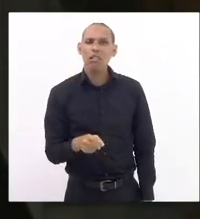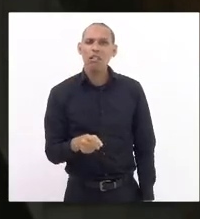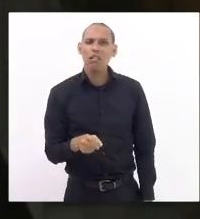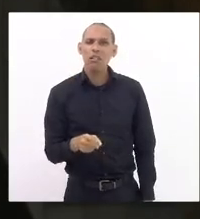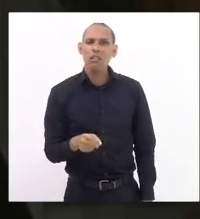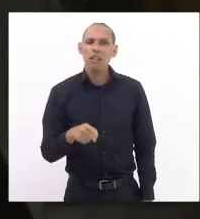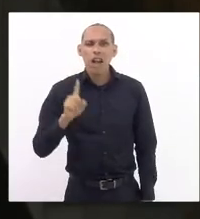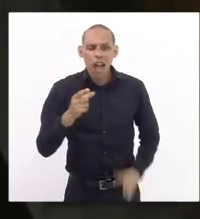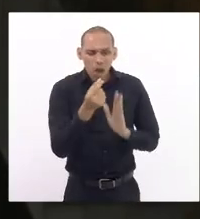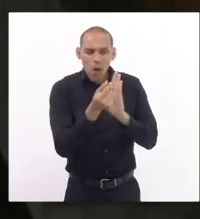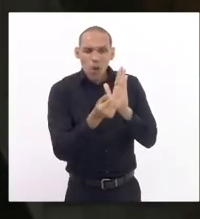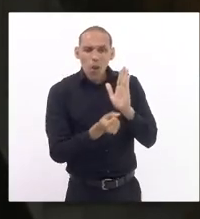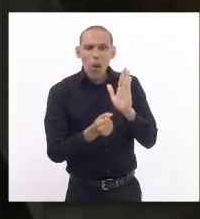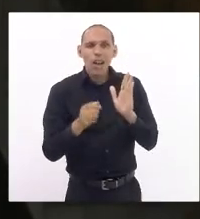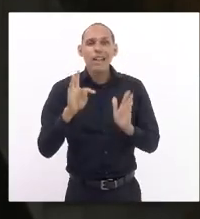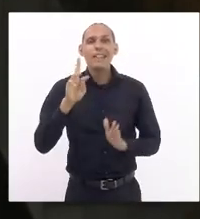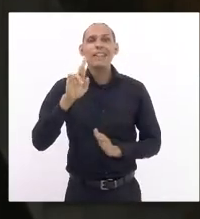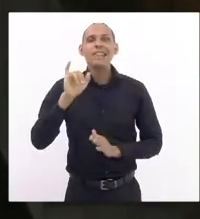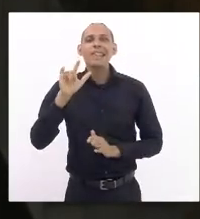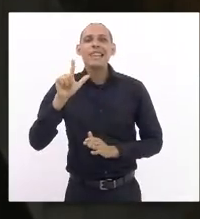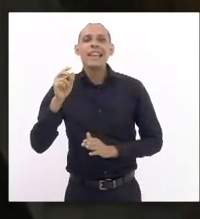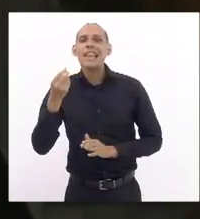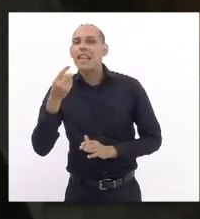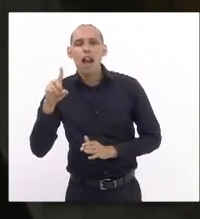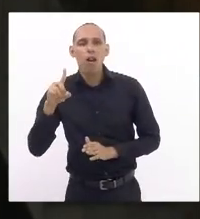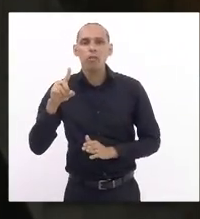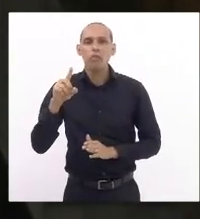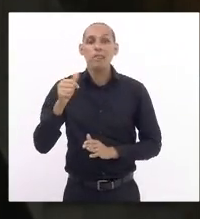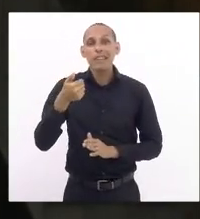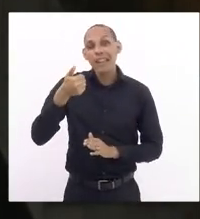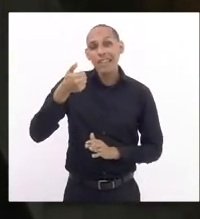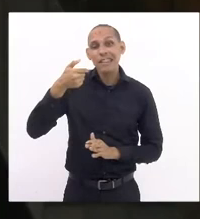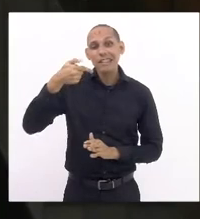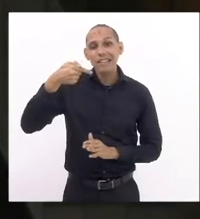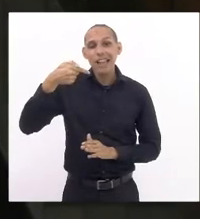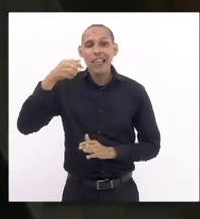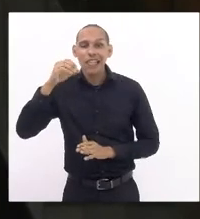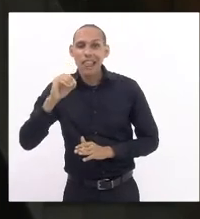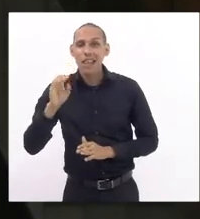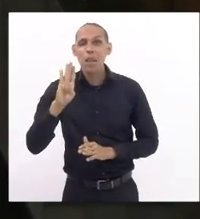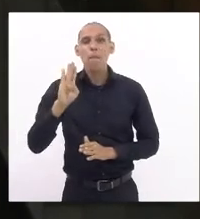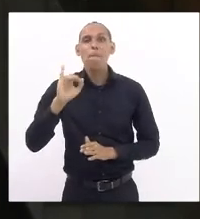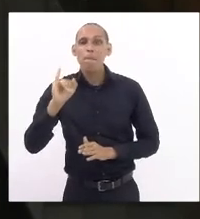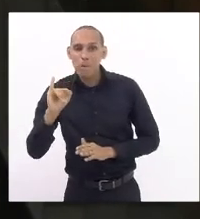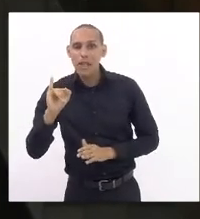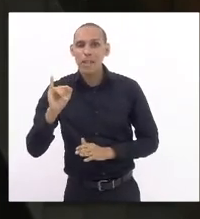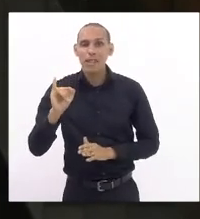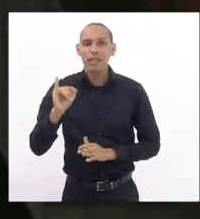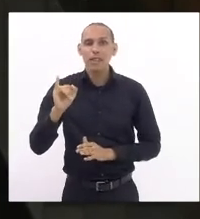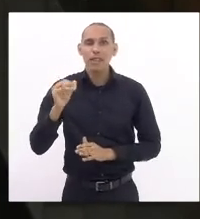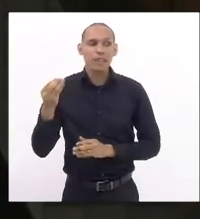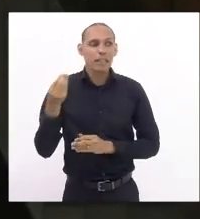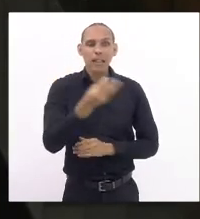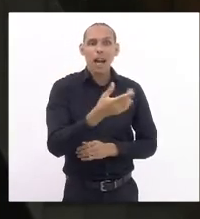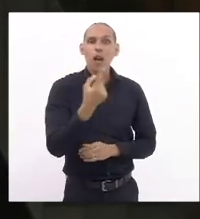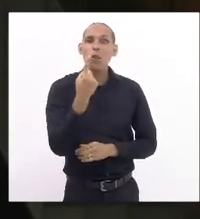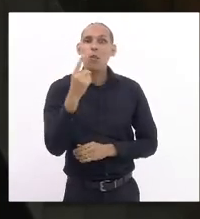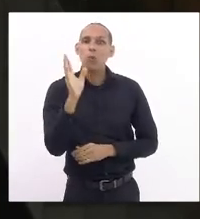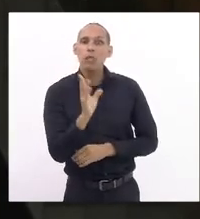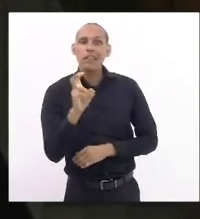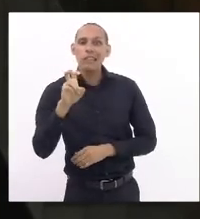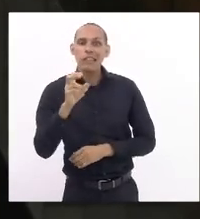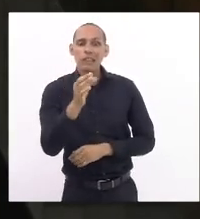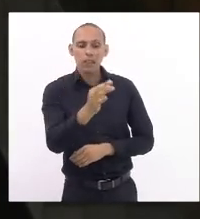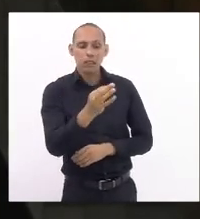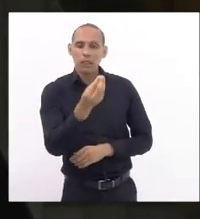orçamento trilionário da União, que arrecada cerca de 180 bilhões no Rio de Janeiro por ano em tributos e devolve menos de um quinto.